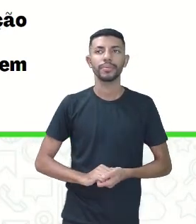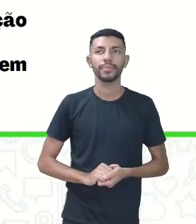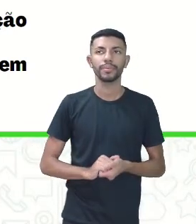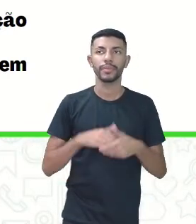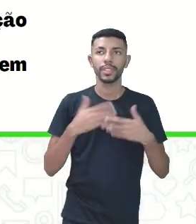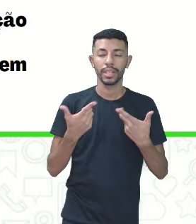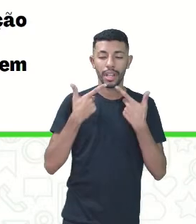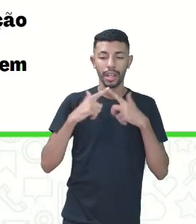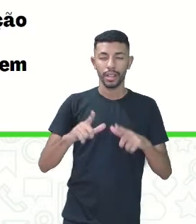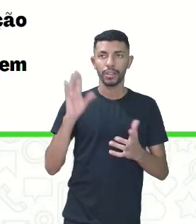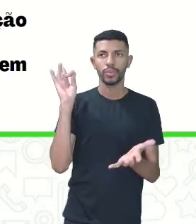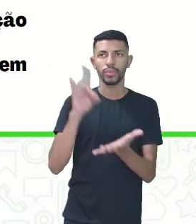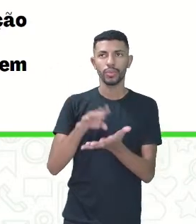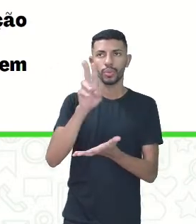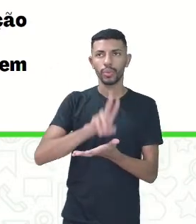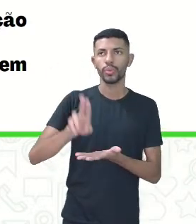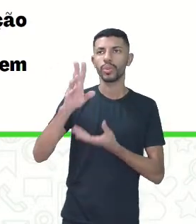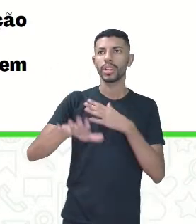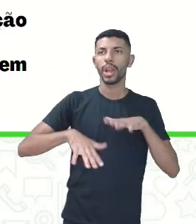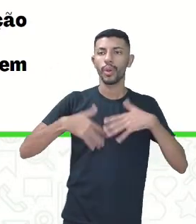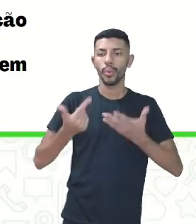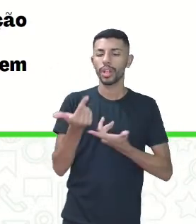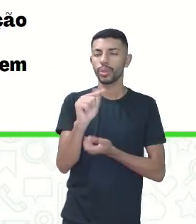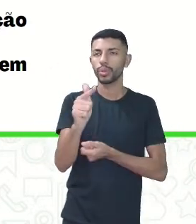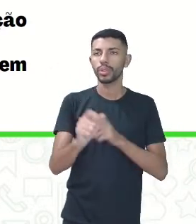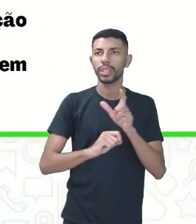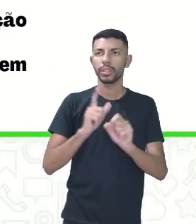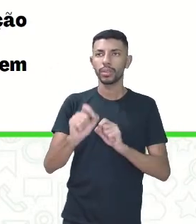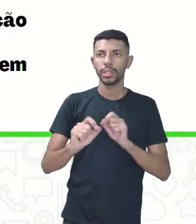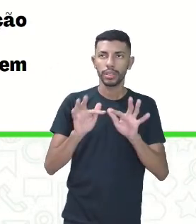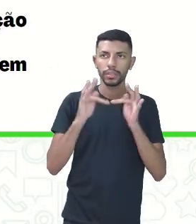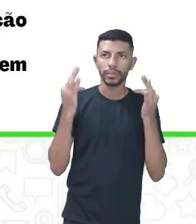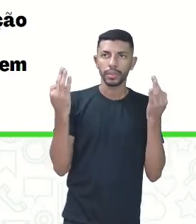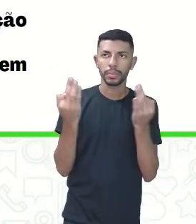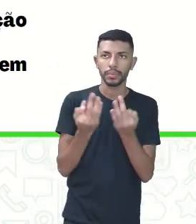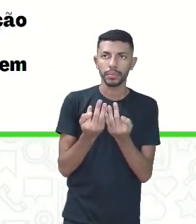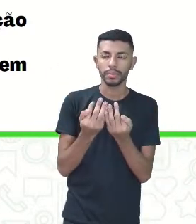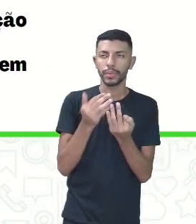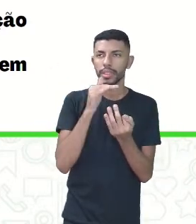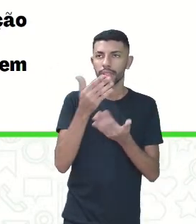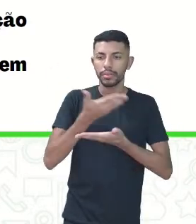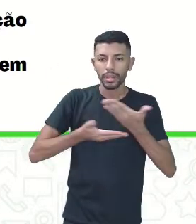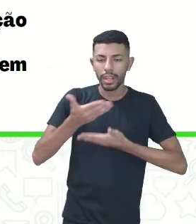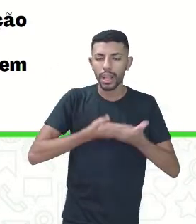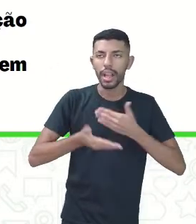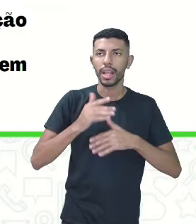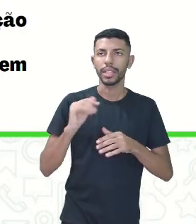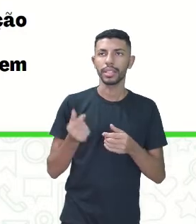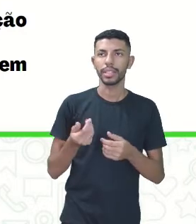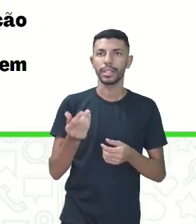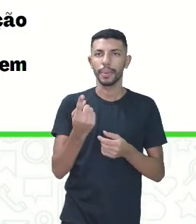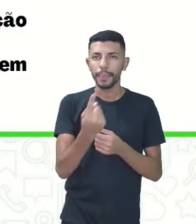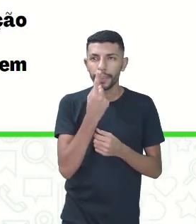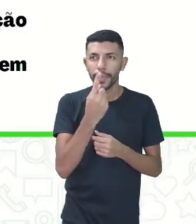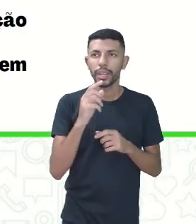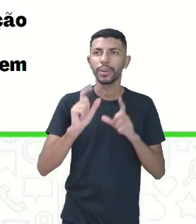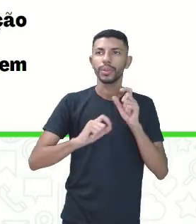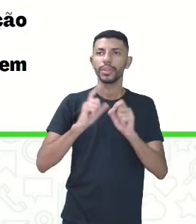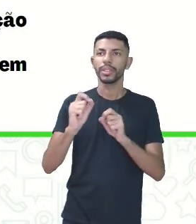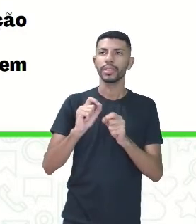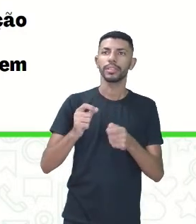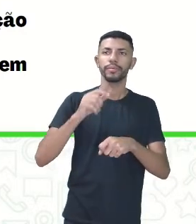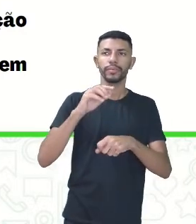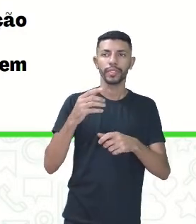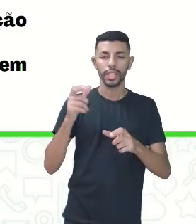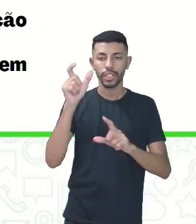Essa linguagem é aplicada quando não existe familiaridade entre os interlocutores da comunicação ou em momentos que